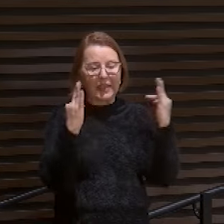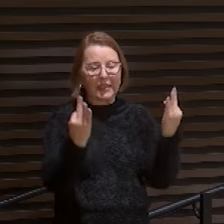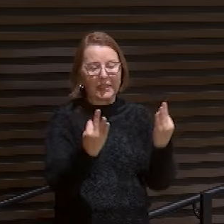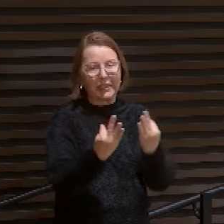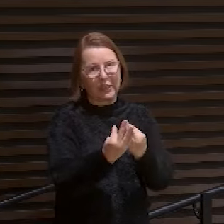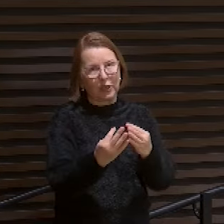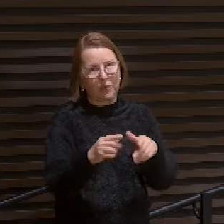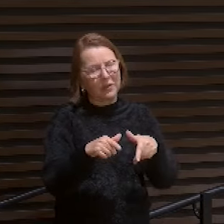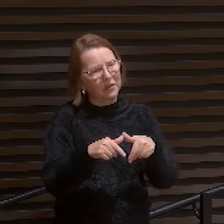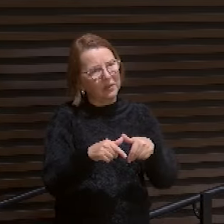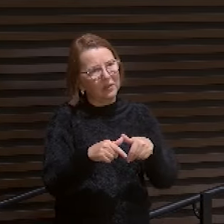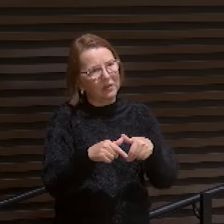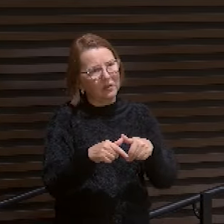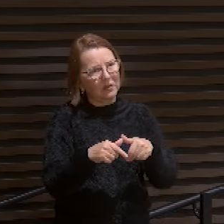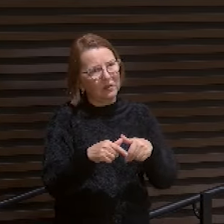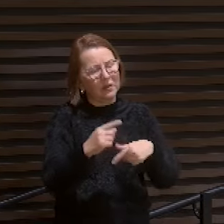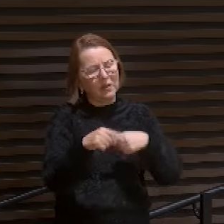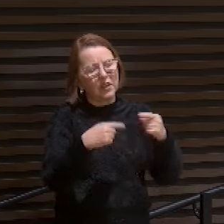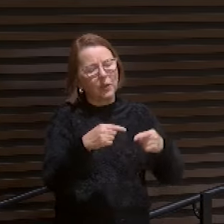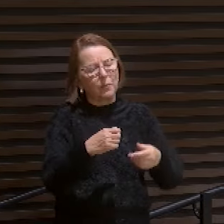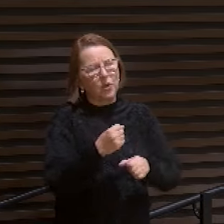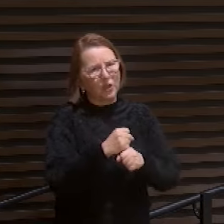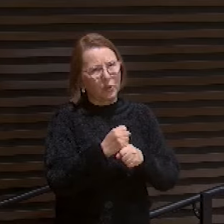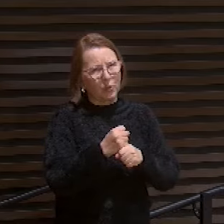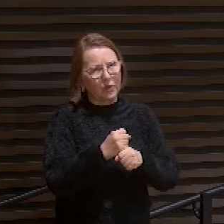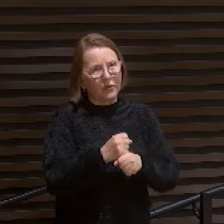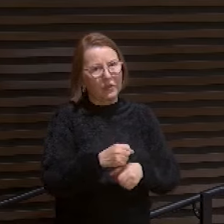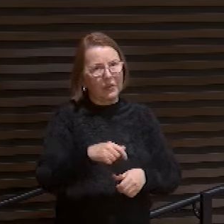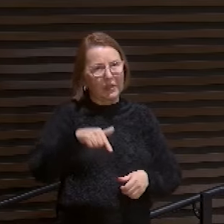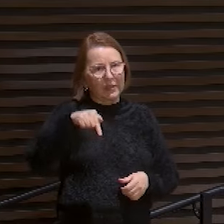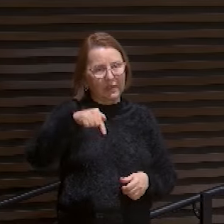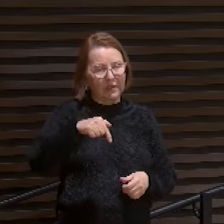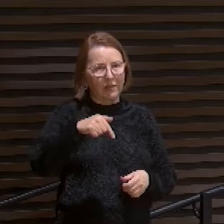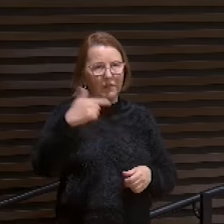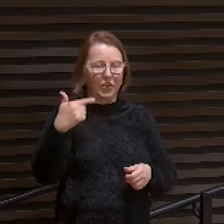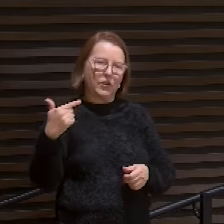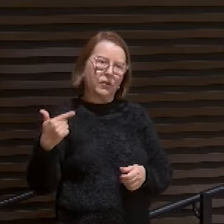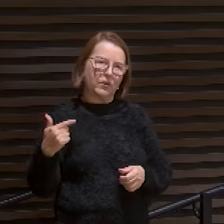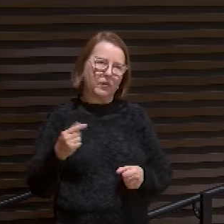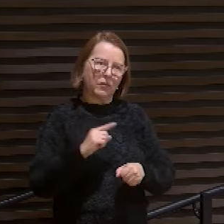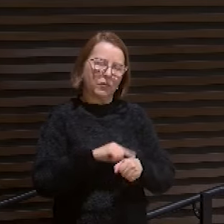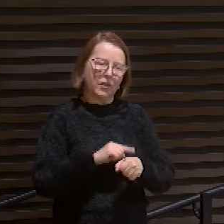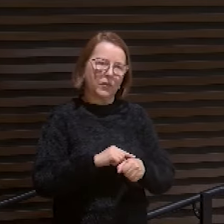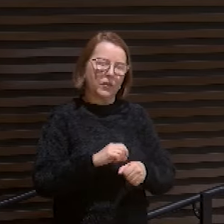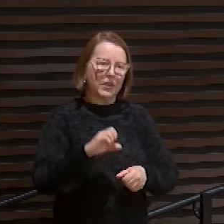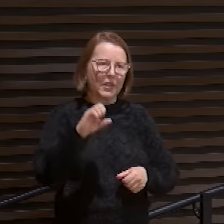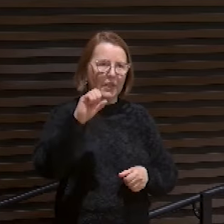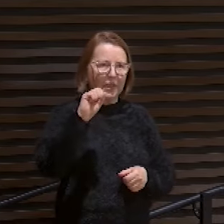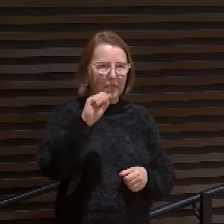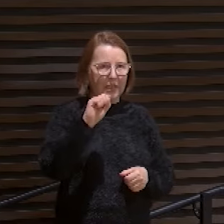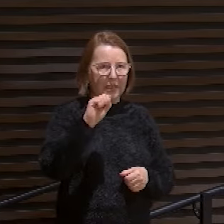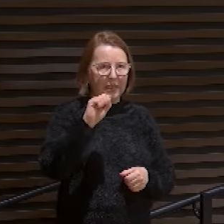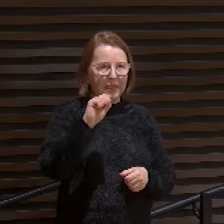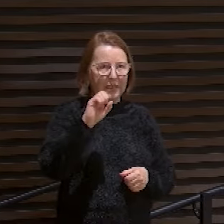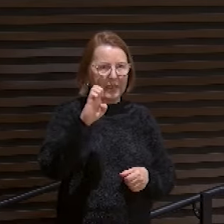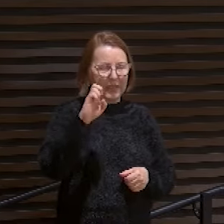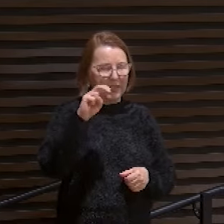722, quando Senaqueribe o rei